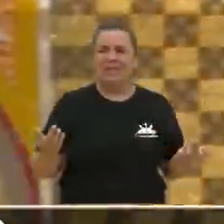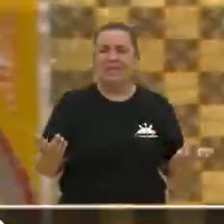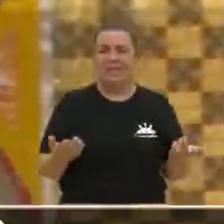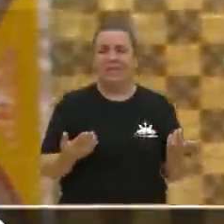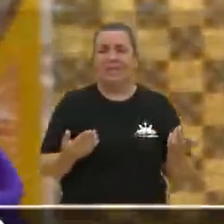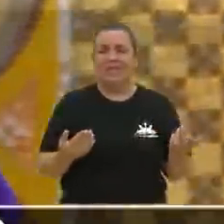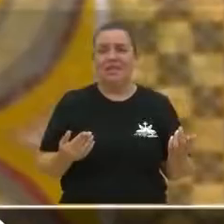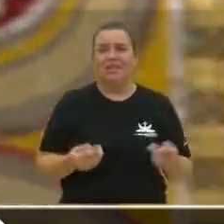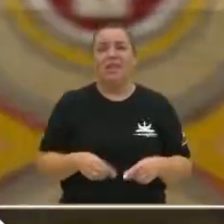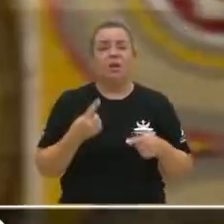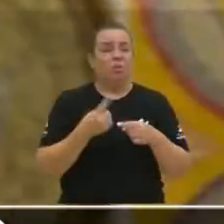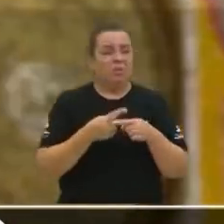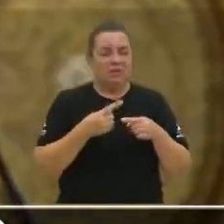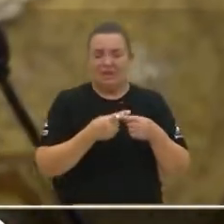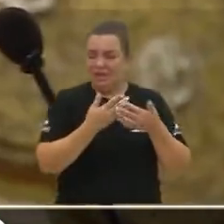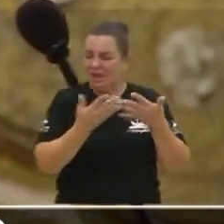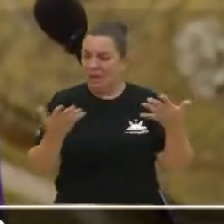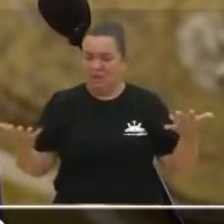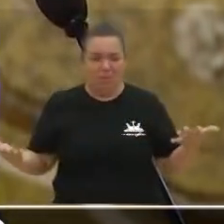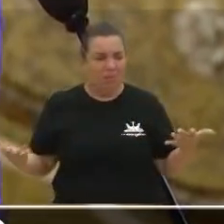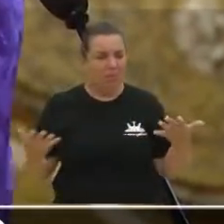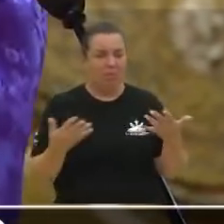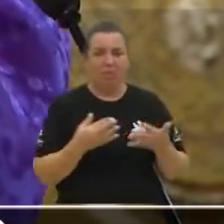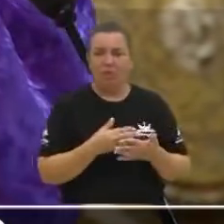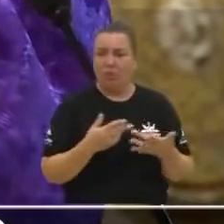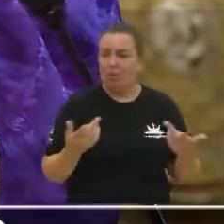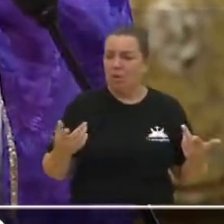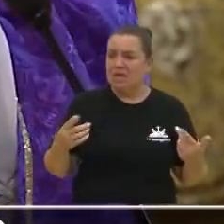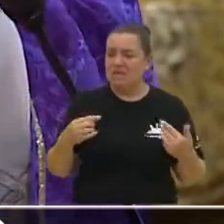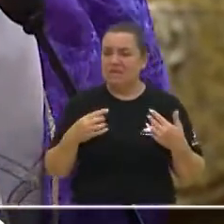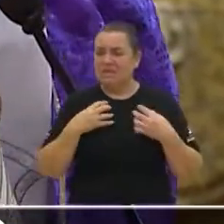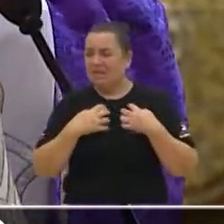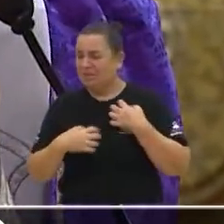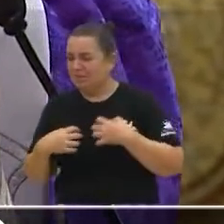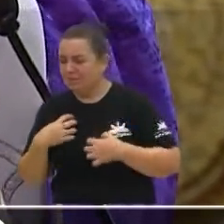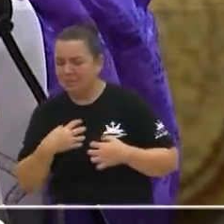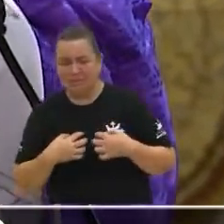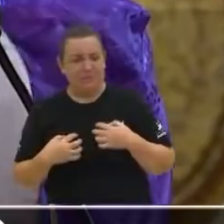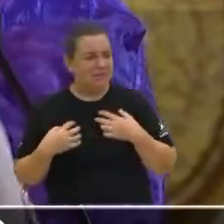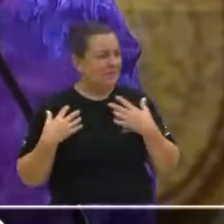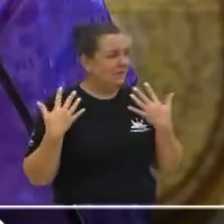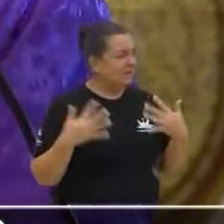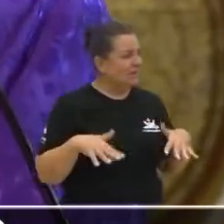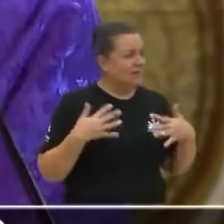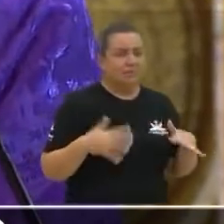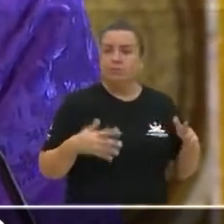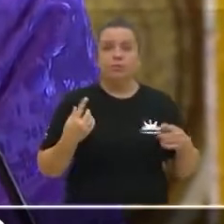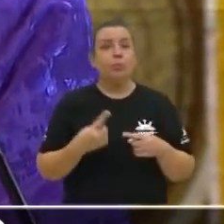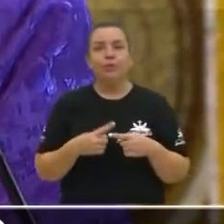porque tantas coisas que não se Assustam que ficamos perplexos